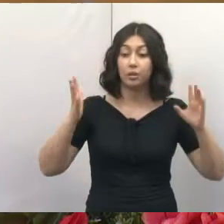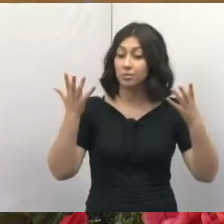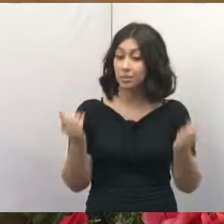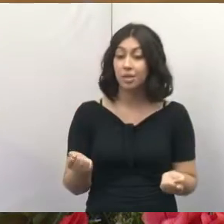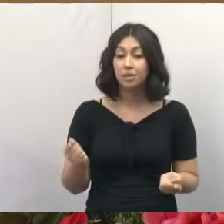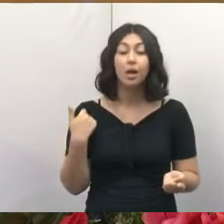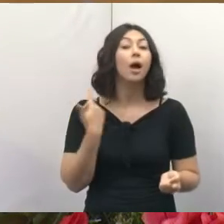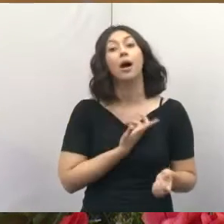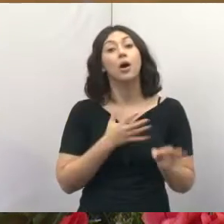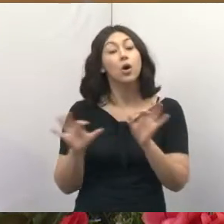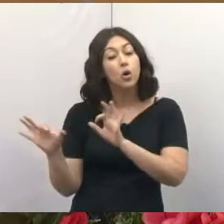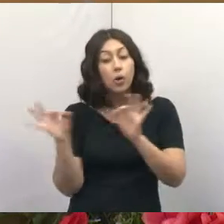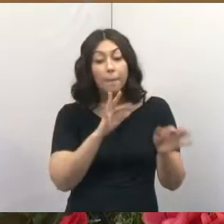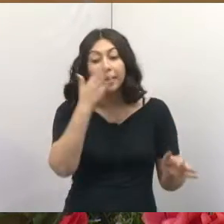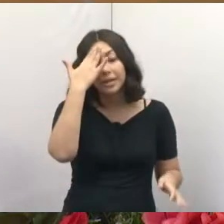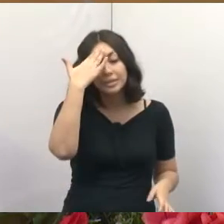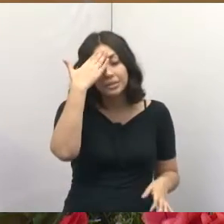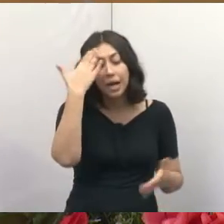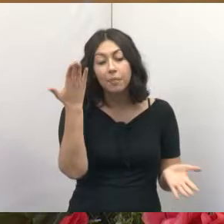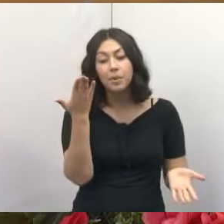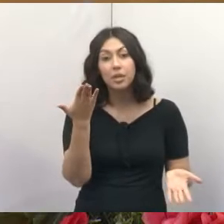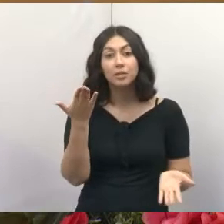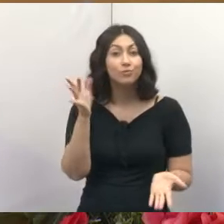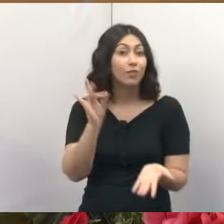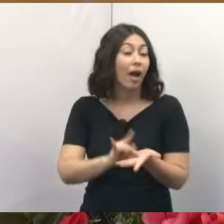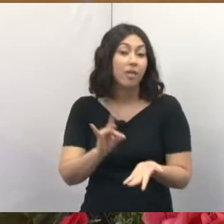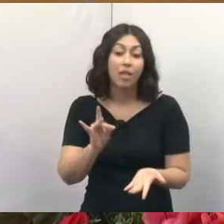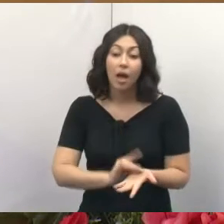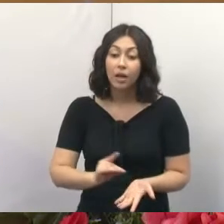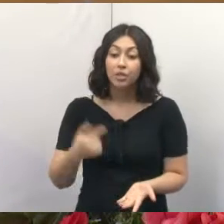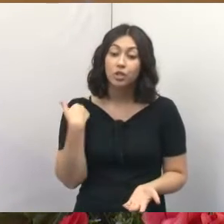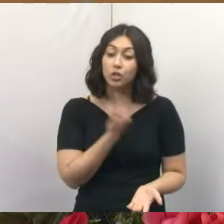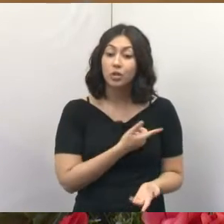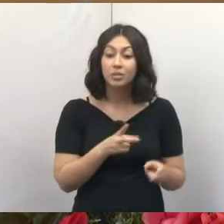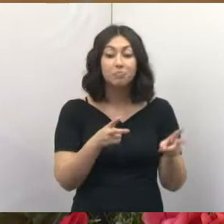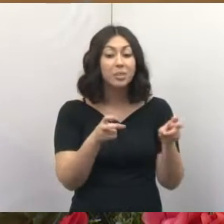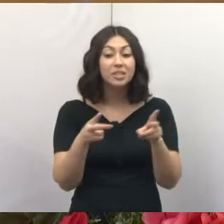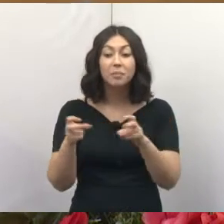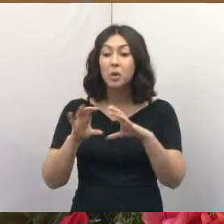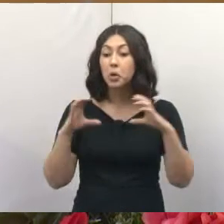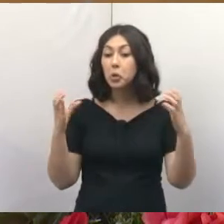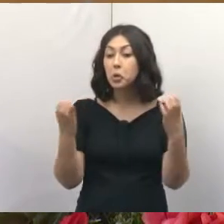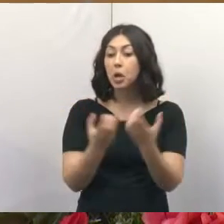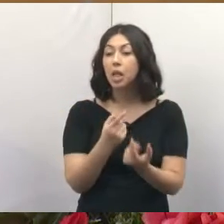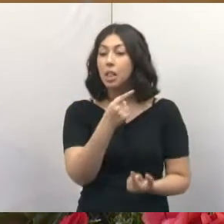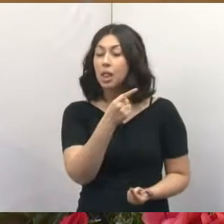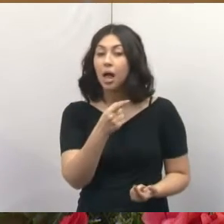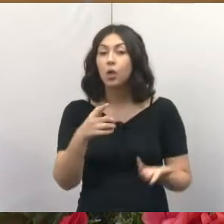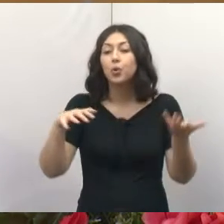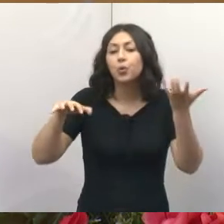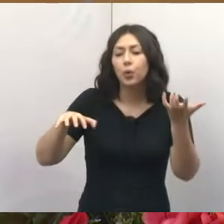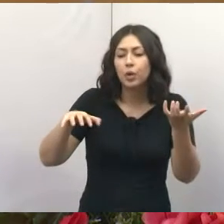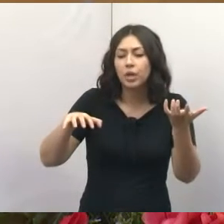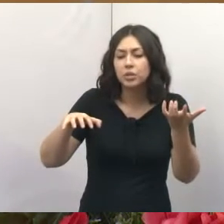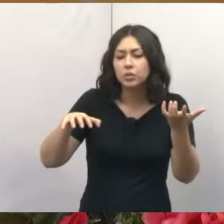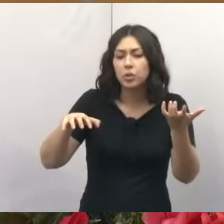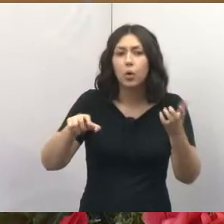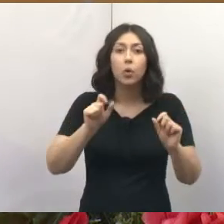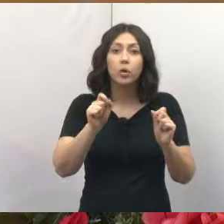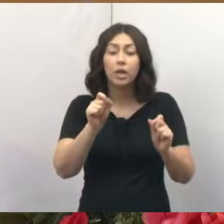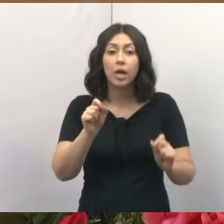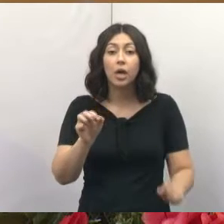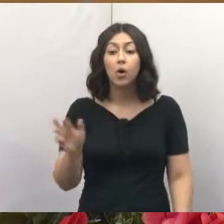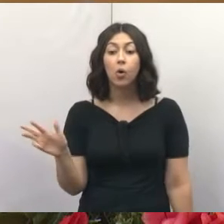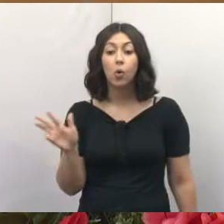gente acompanha isso e sabe que isso é fato. Nós estamos vendo no Congresso, aonde o presidente que foi eleito, Lula, está se desdobrando